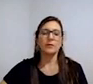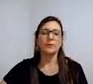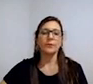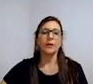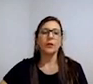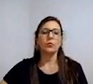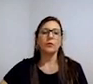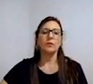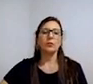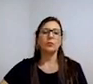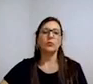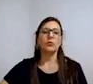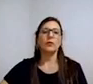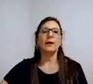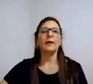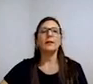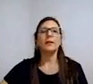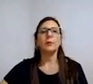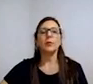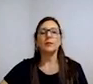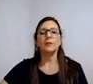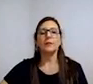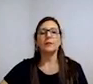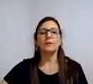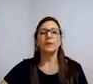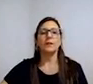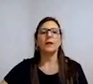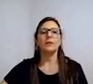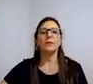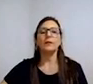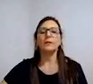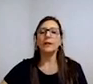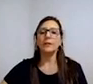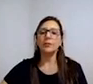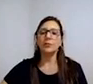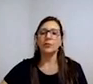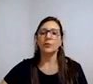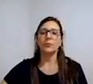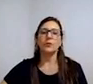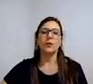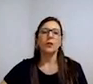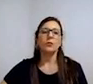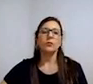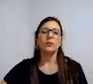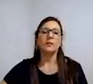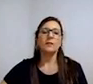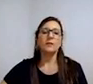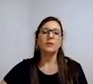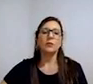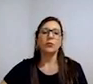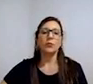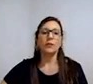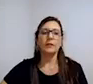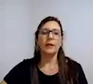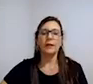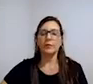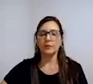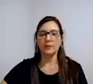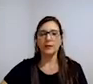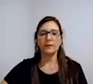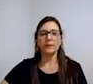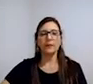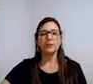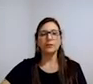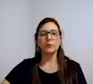células. O tecido muscular, ele pode ser classificado em 3 tipos, utilizando-se como critérios